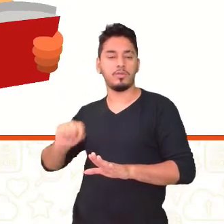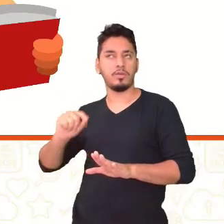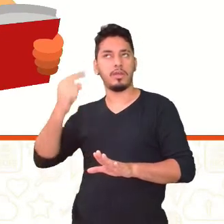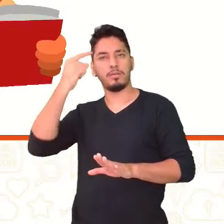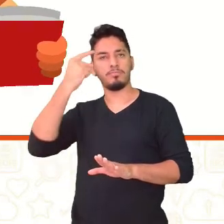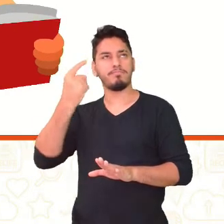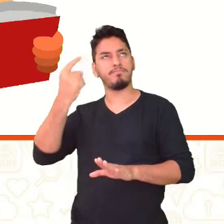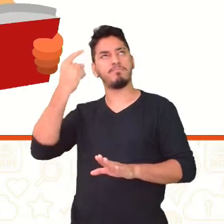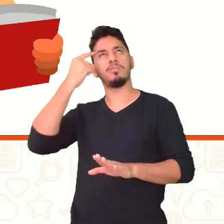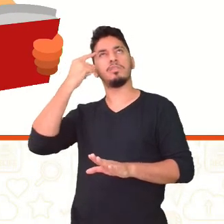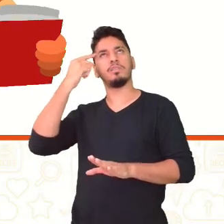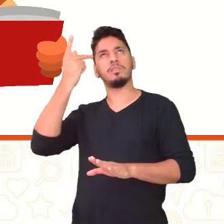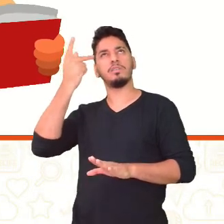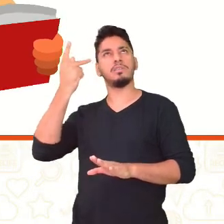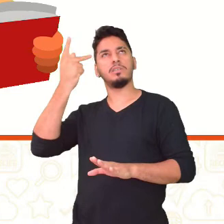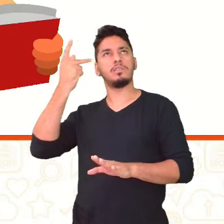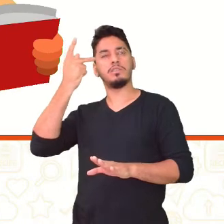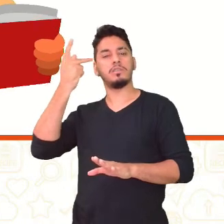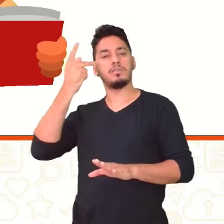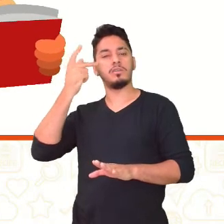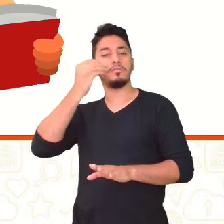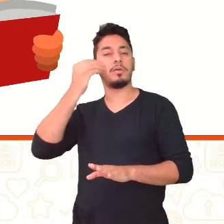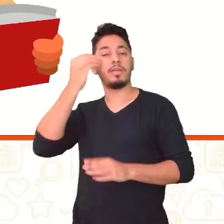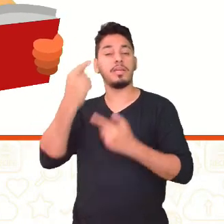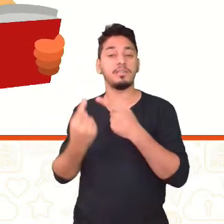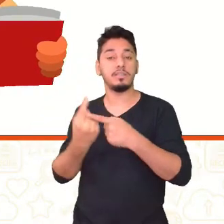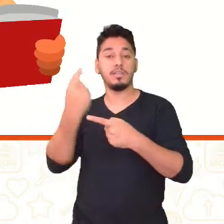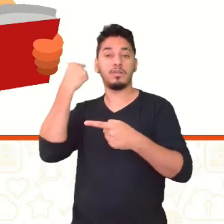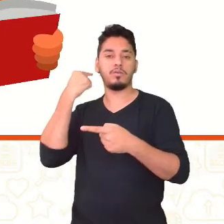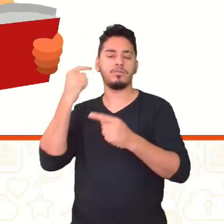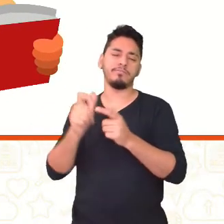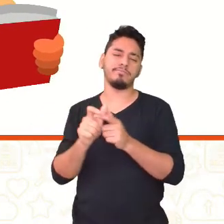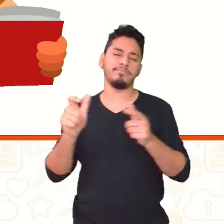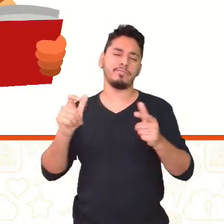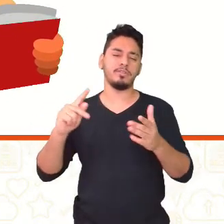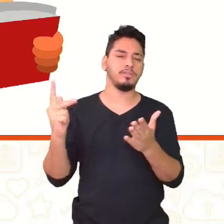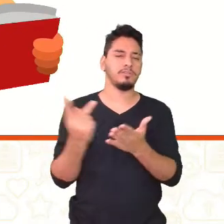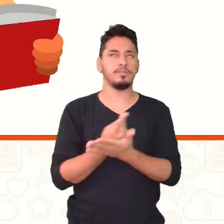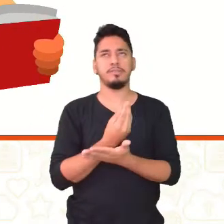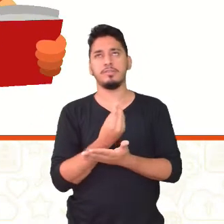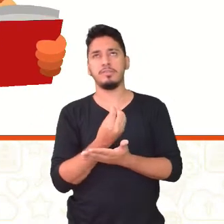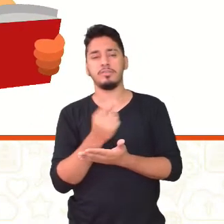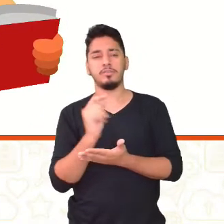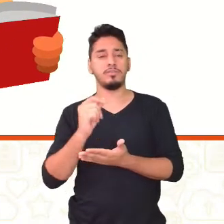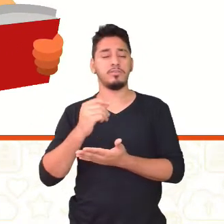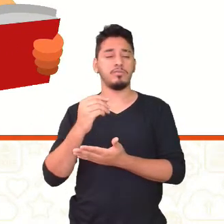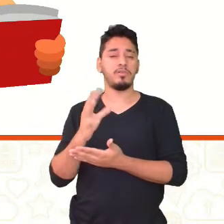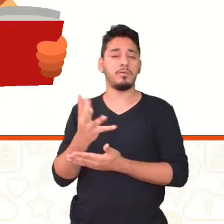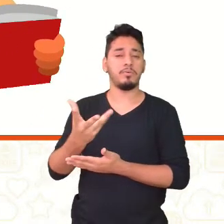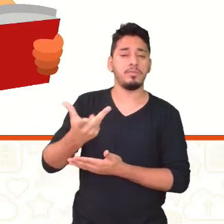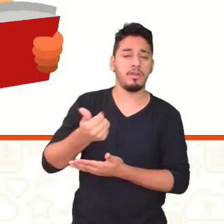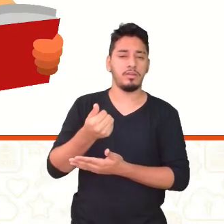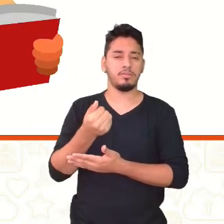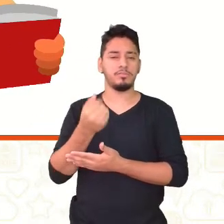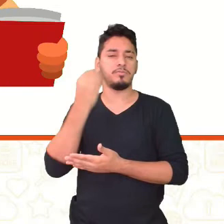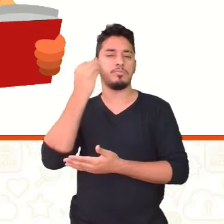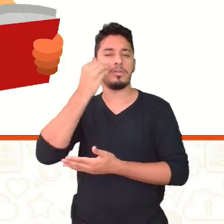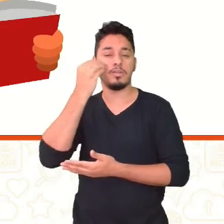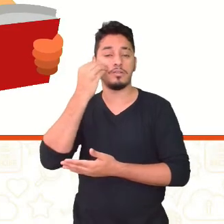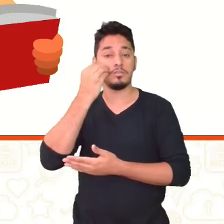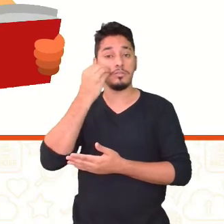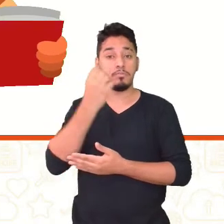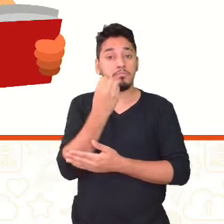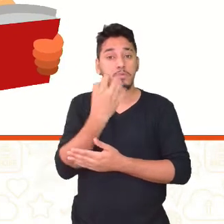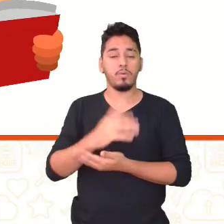busquem habilidades e experiências anteriores e que, na maioria das vezes, são habilidades e experiências positivas. Então,